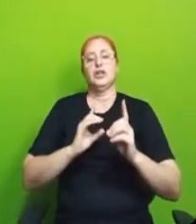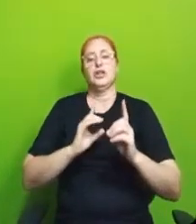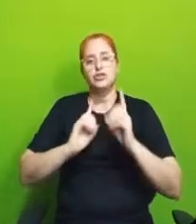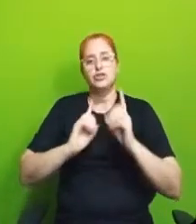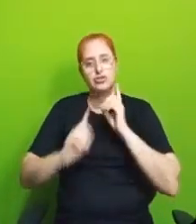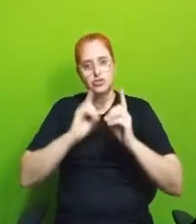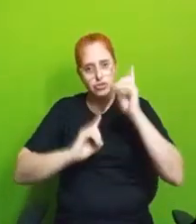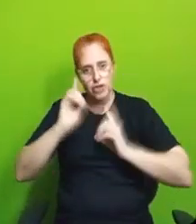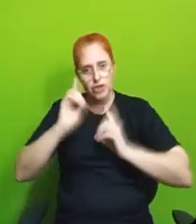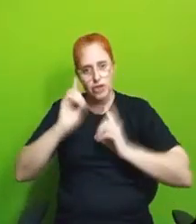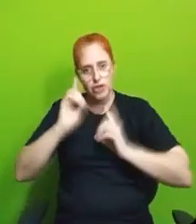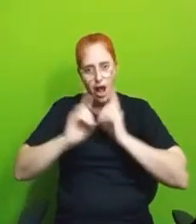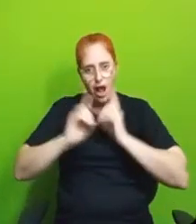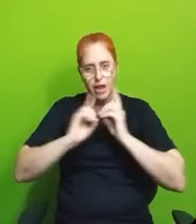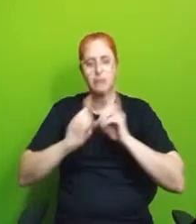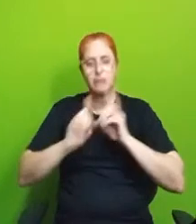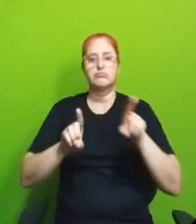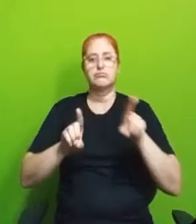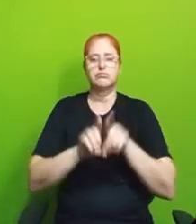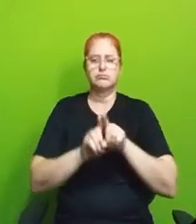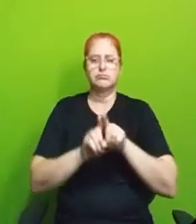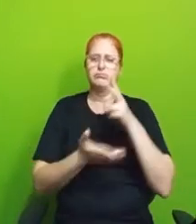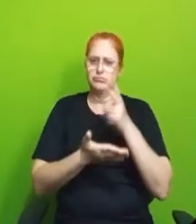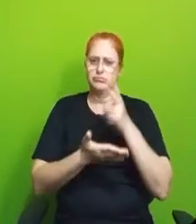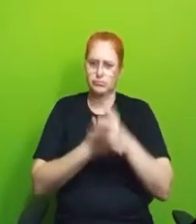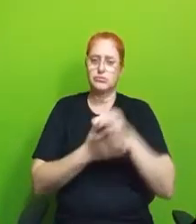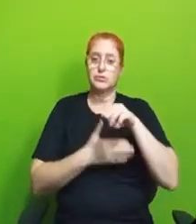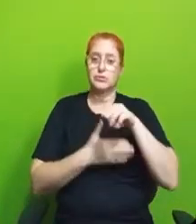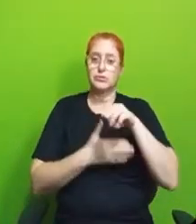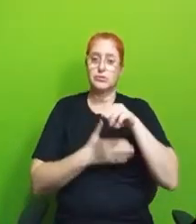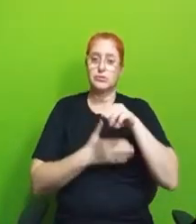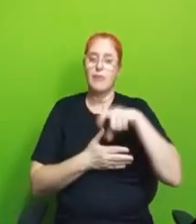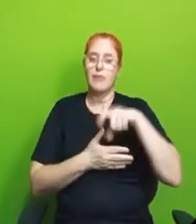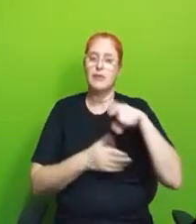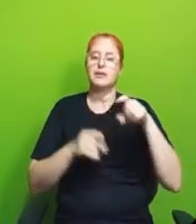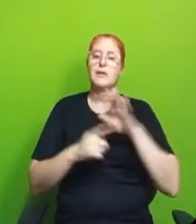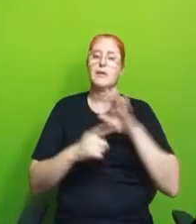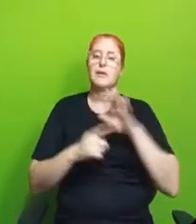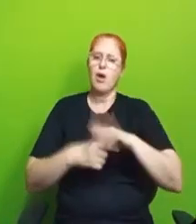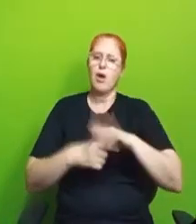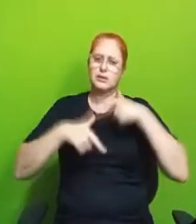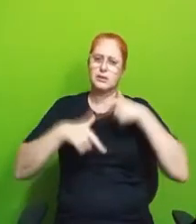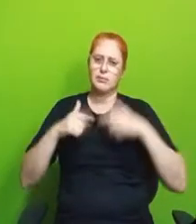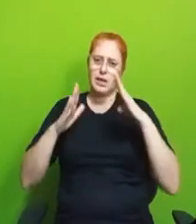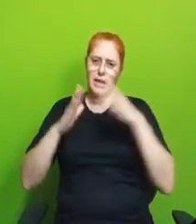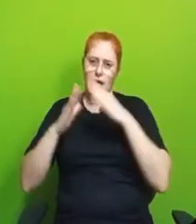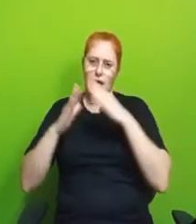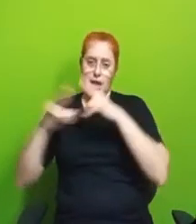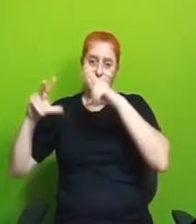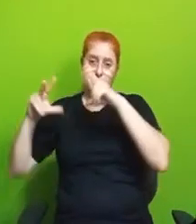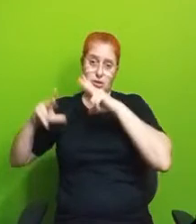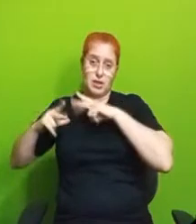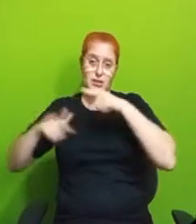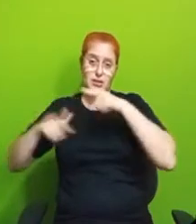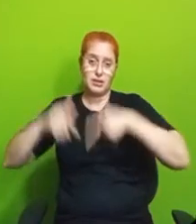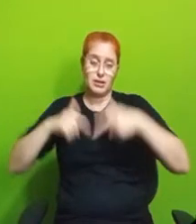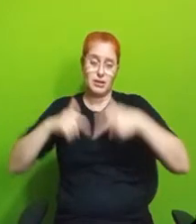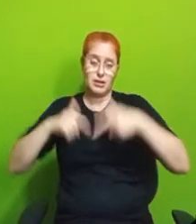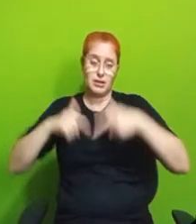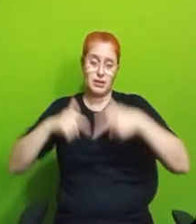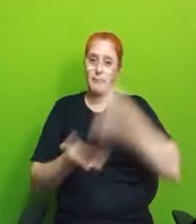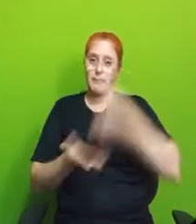marxismo, e mostra que o trabalho doméstico, o trabalho não remunerado das mulheres é fundamental.